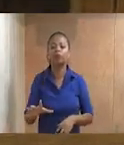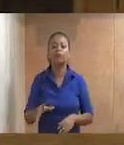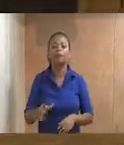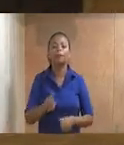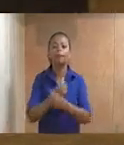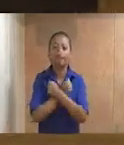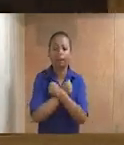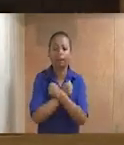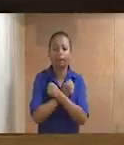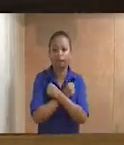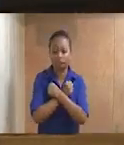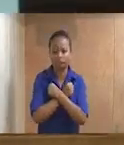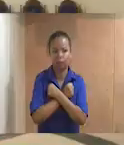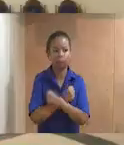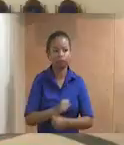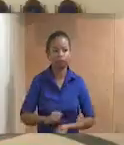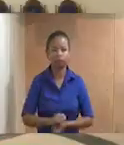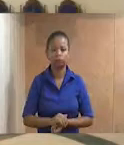abraço.